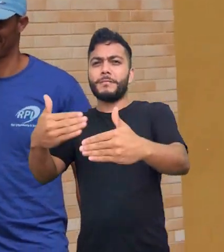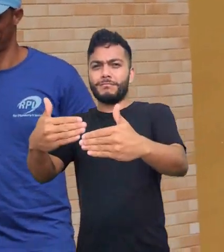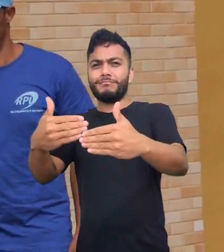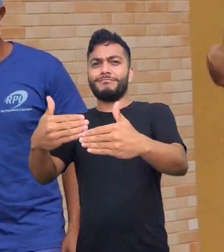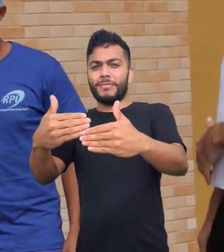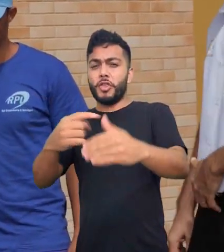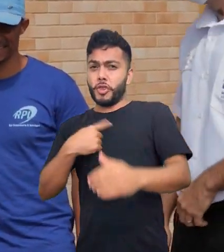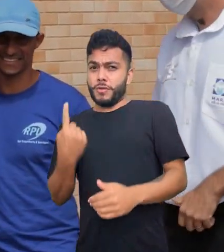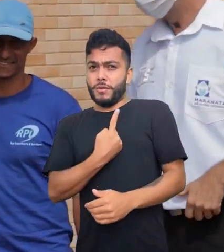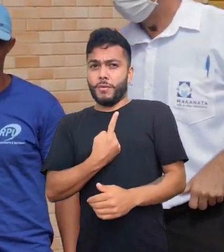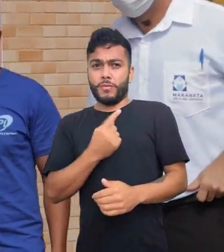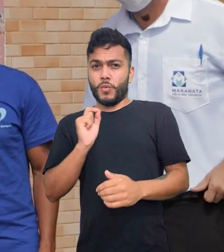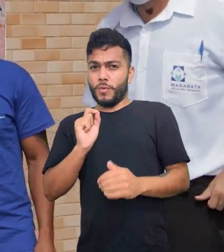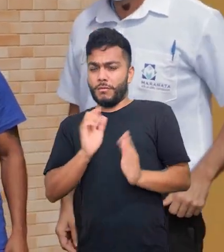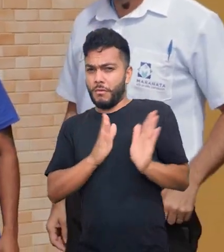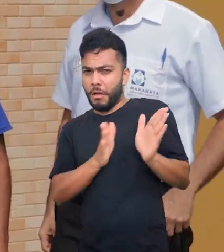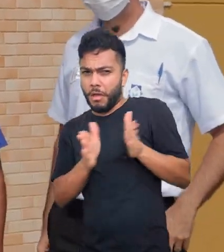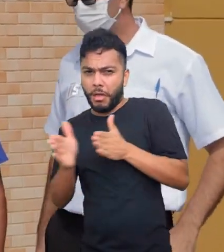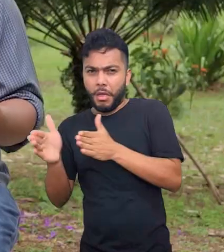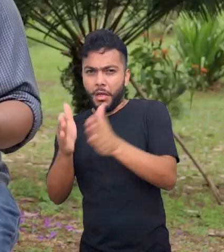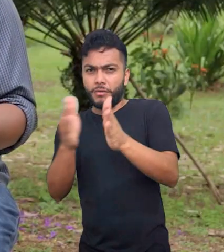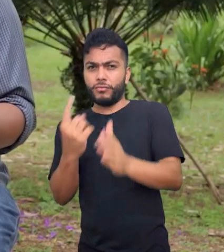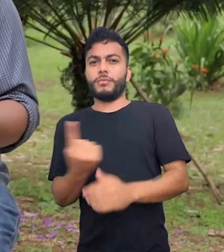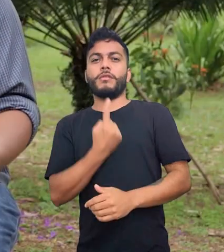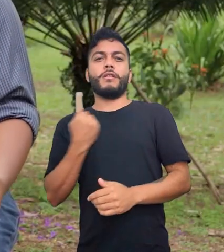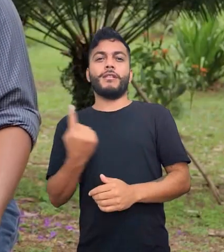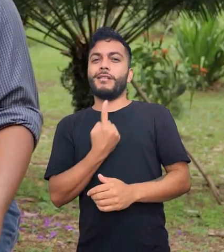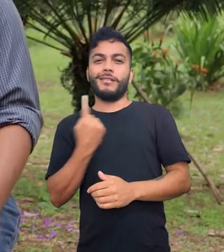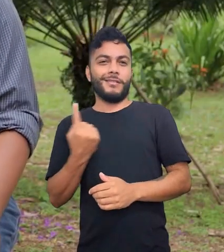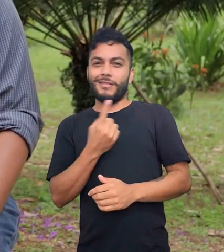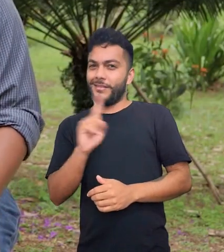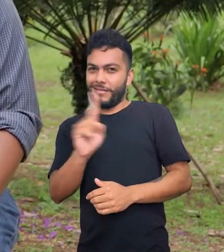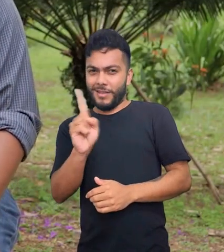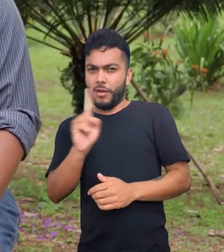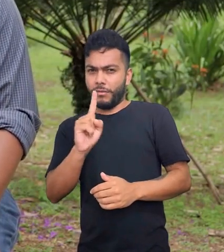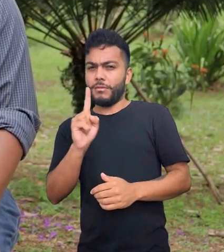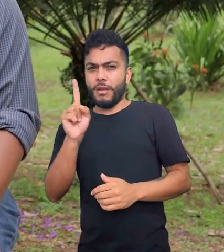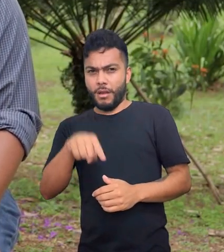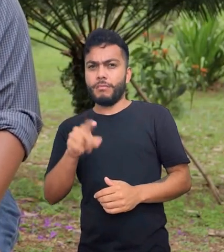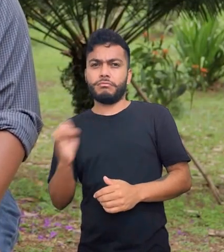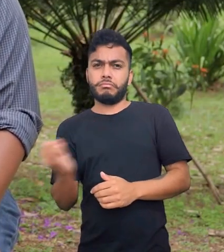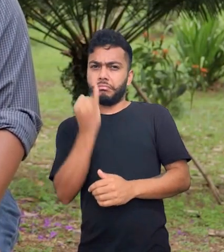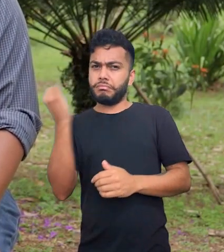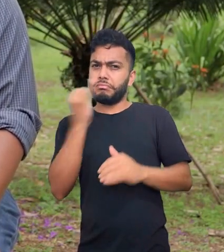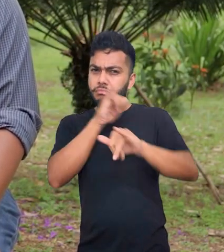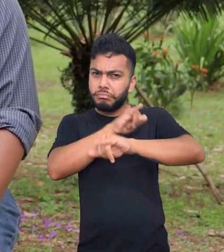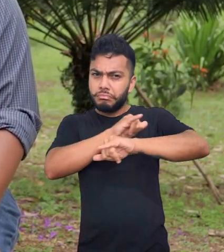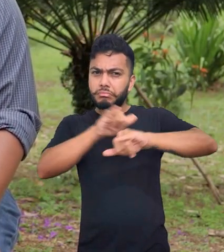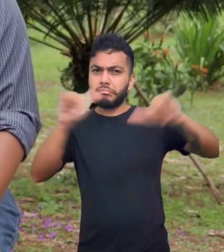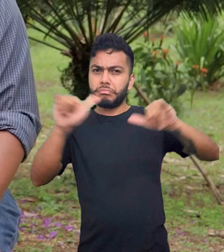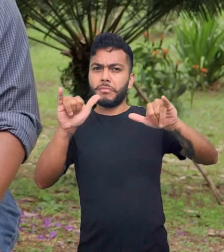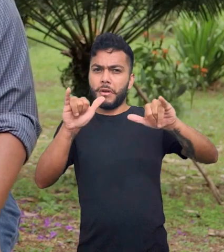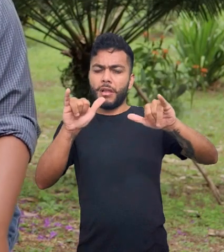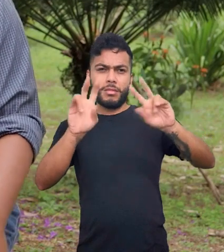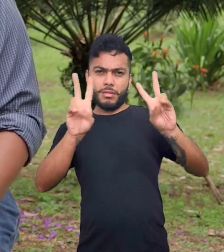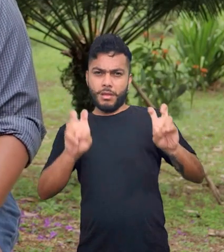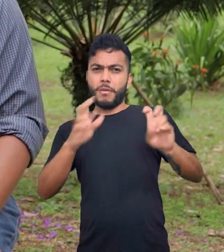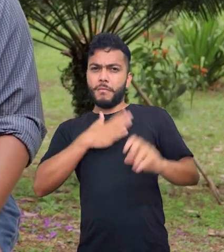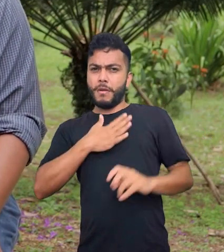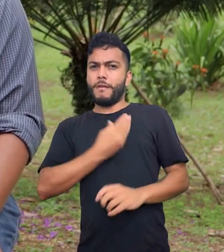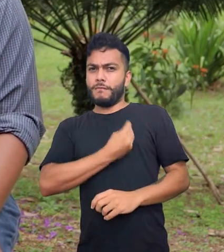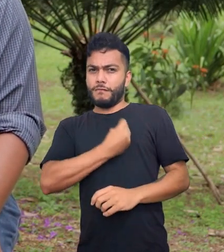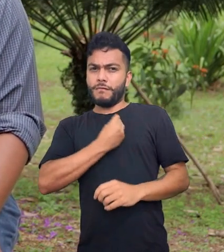importante destacar aqui que falar sobre minha trajetória individual não é algo de, não é motivo de